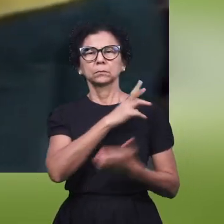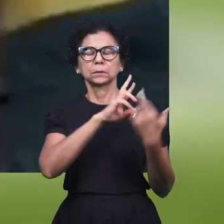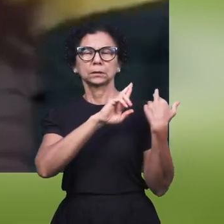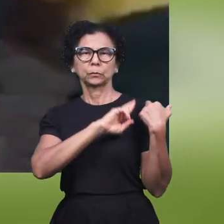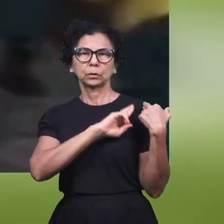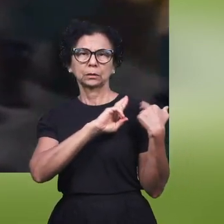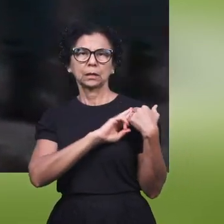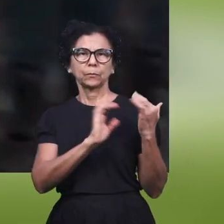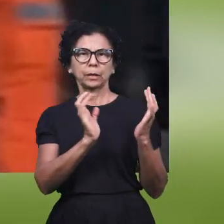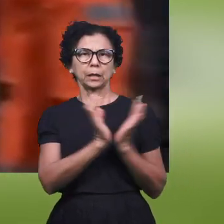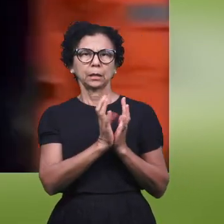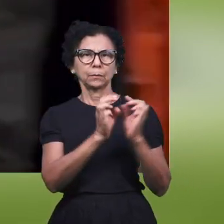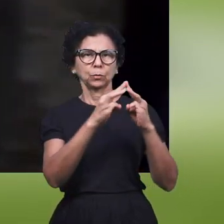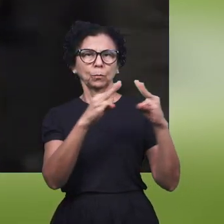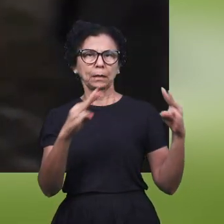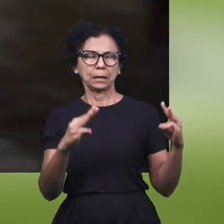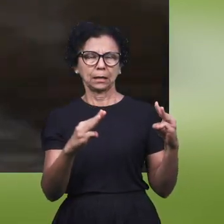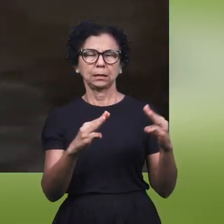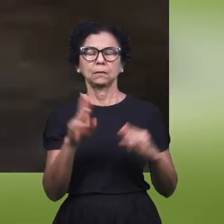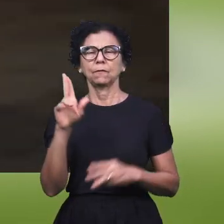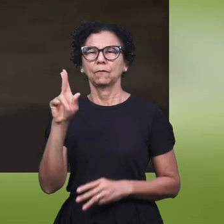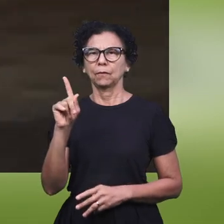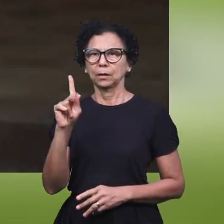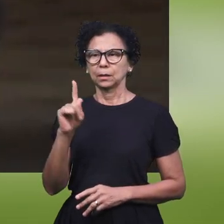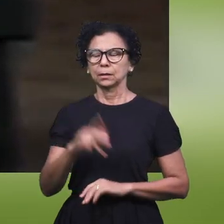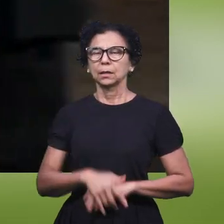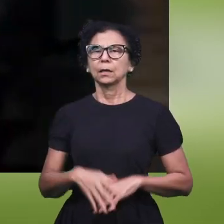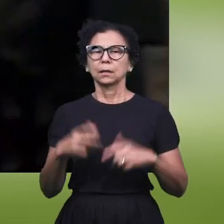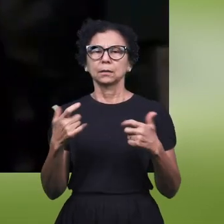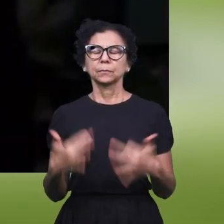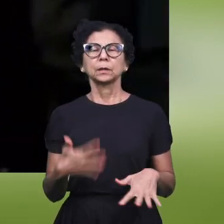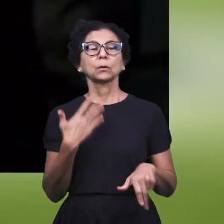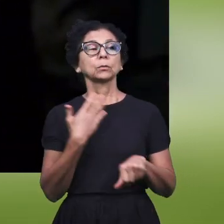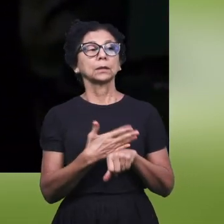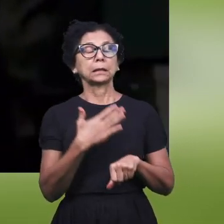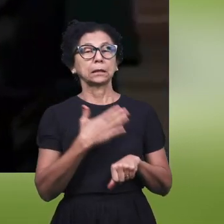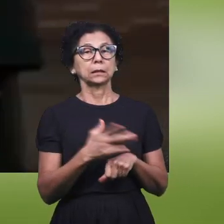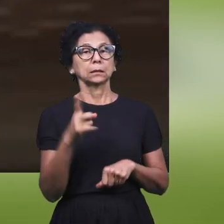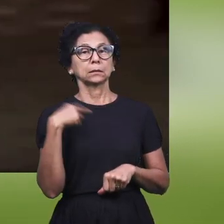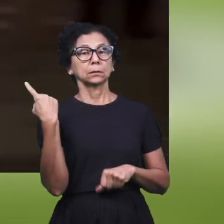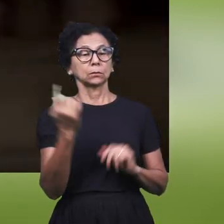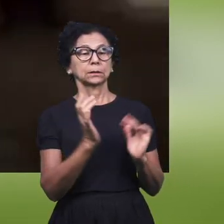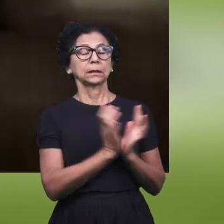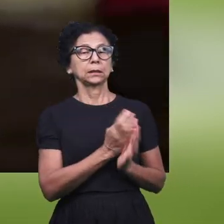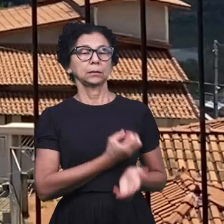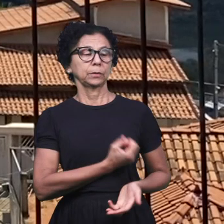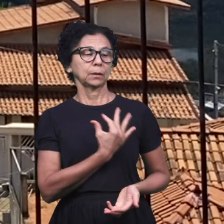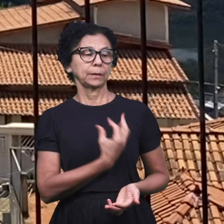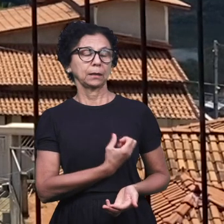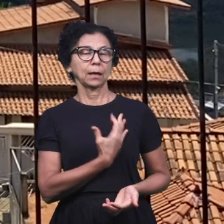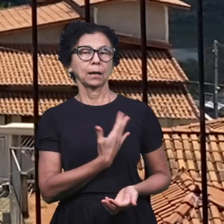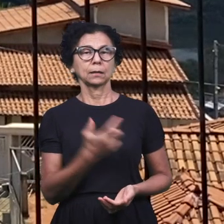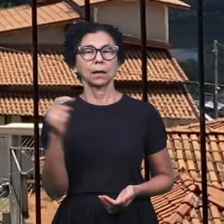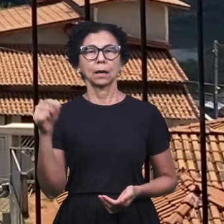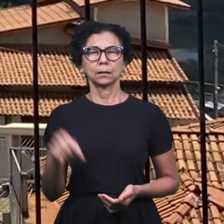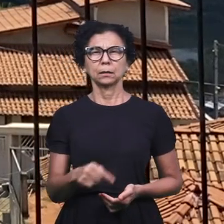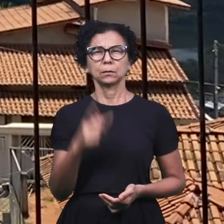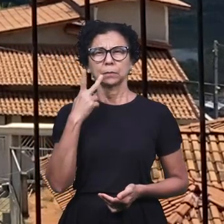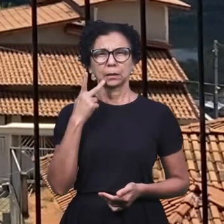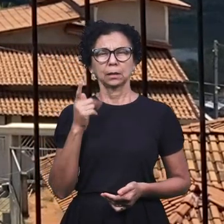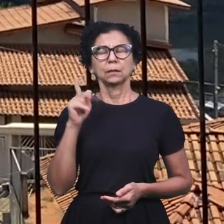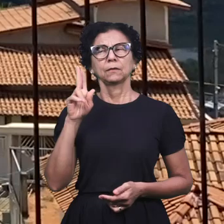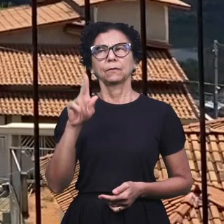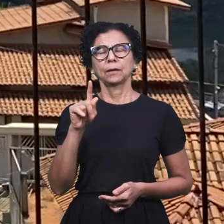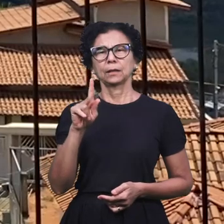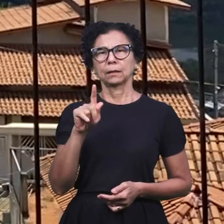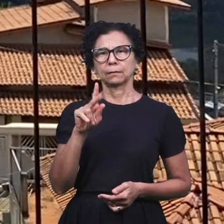equipe da Brigada do Maranhão de Governador Valadares, fala sobre o treinamento que é aplicado à nossa equipe. A equipe do Maranhão de Governador